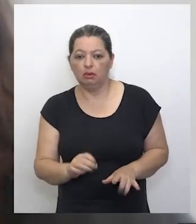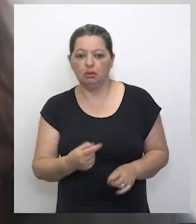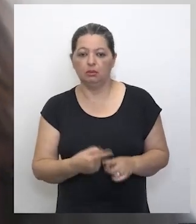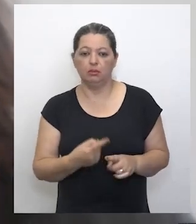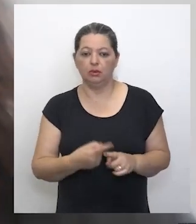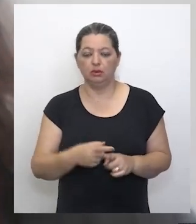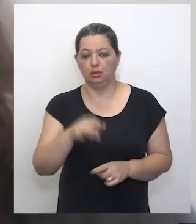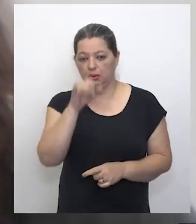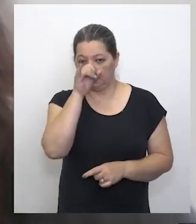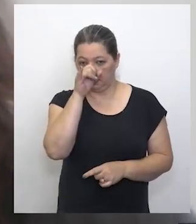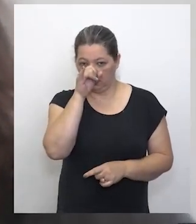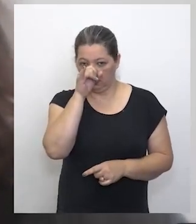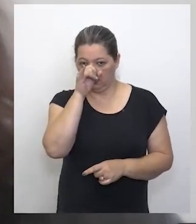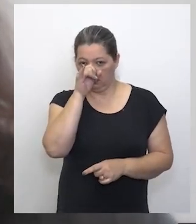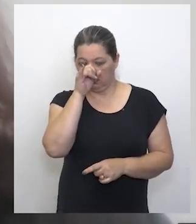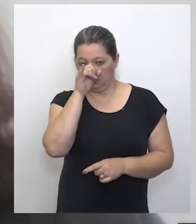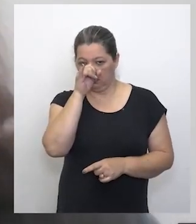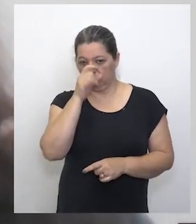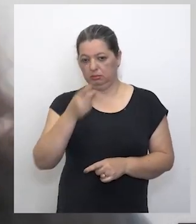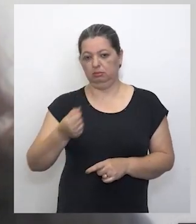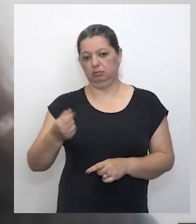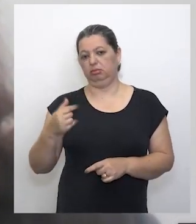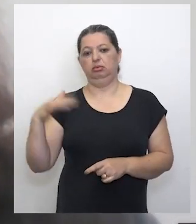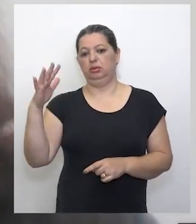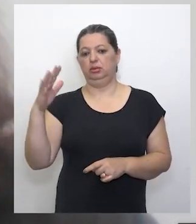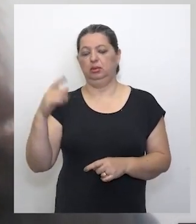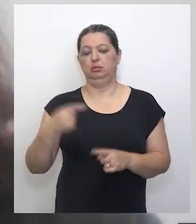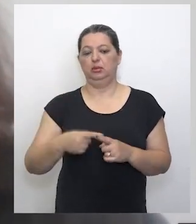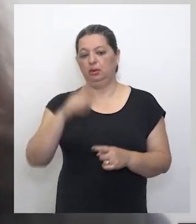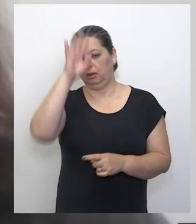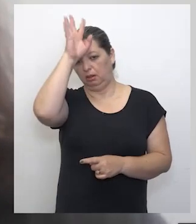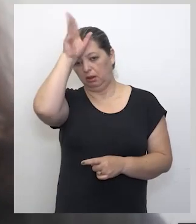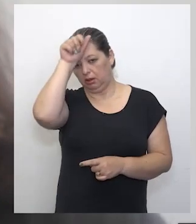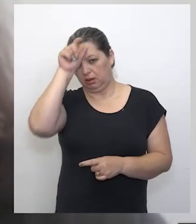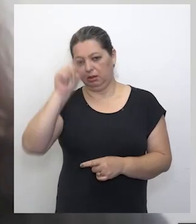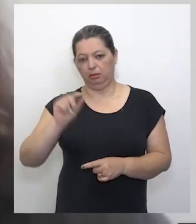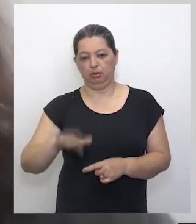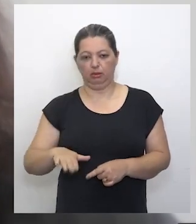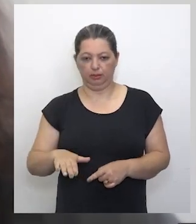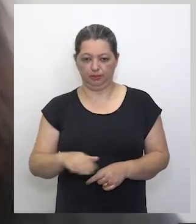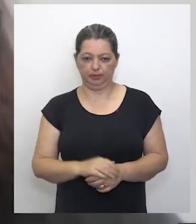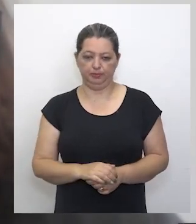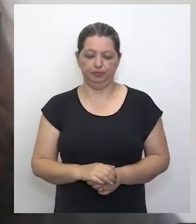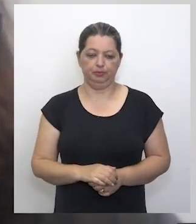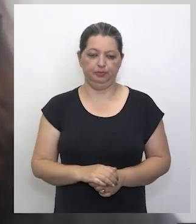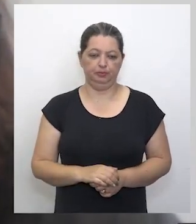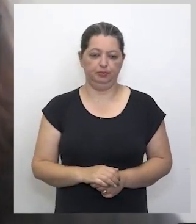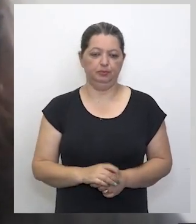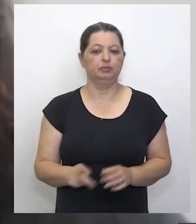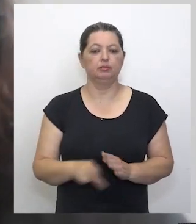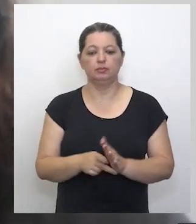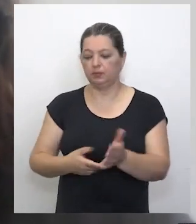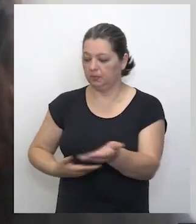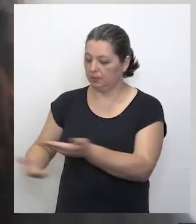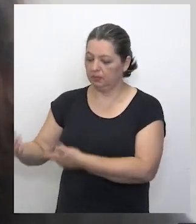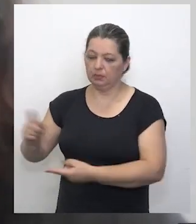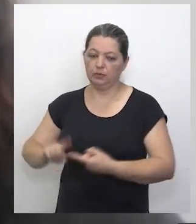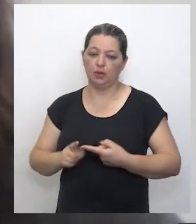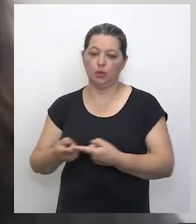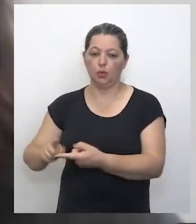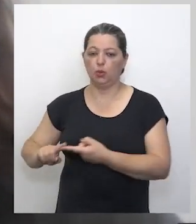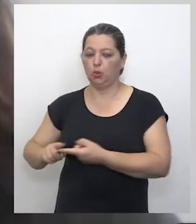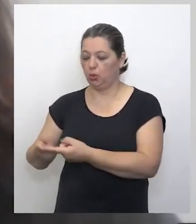um porco vale mais do que uma galinha, né? Então, a transação era feita através de trocas